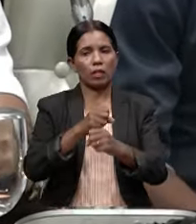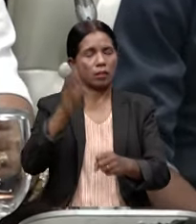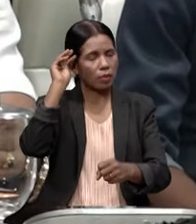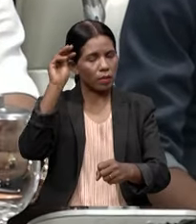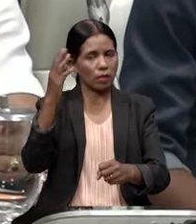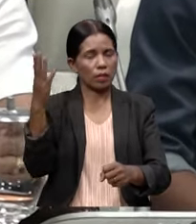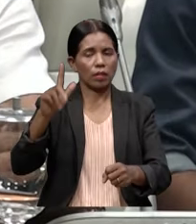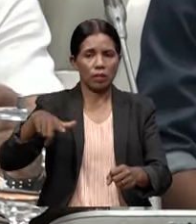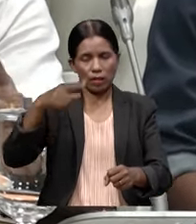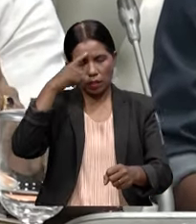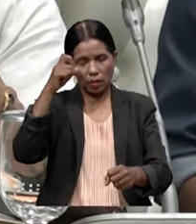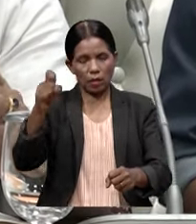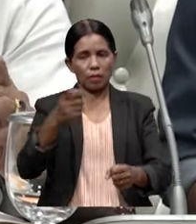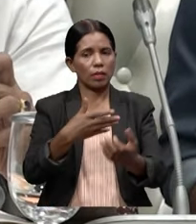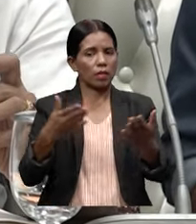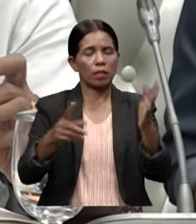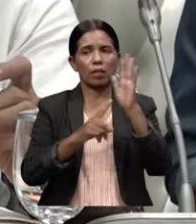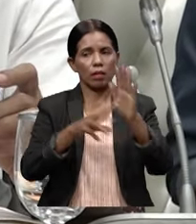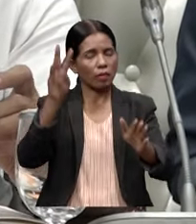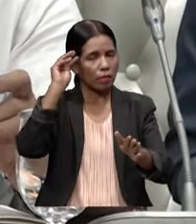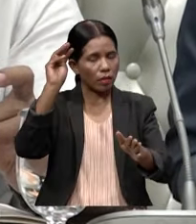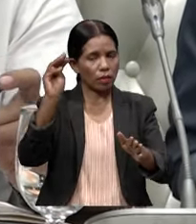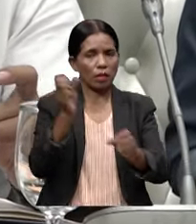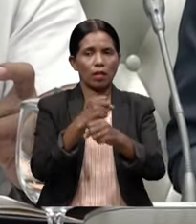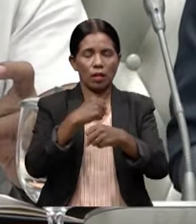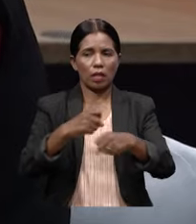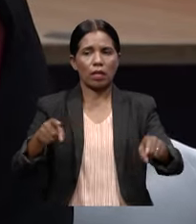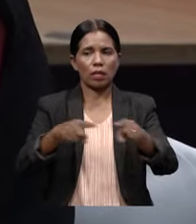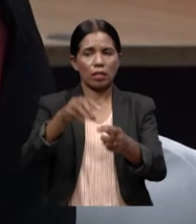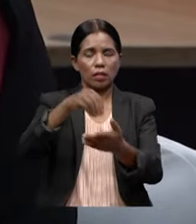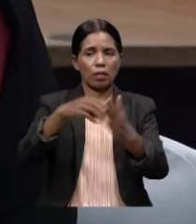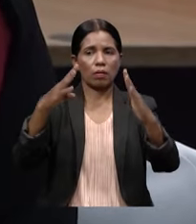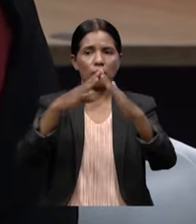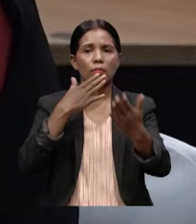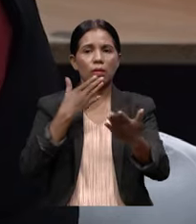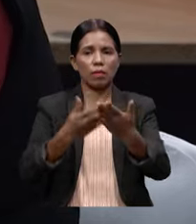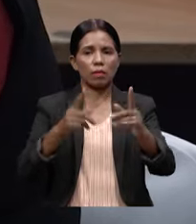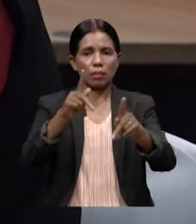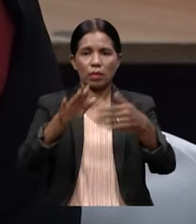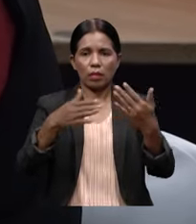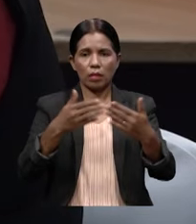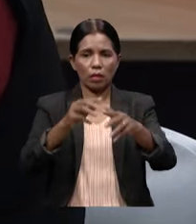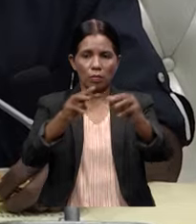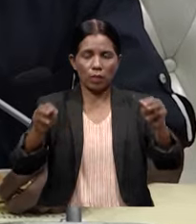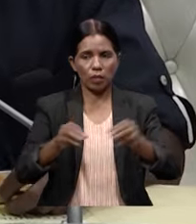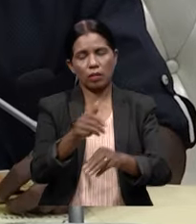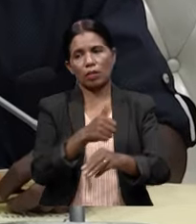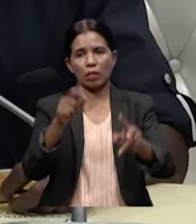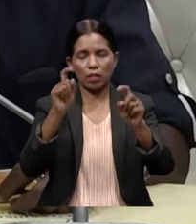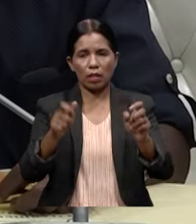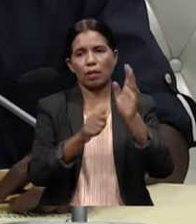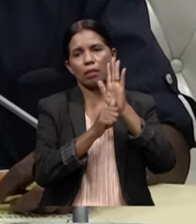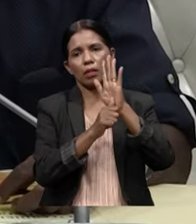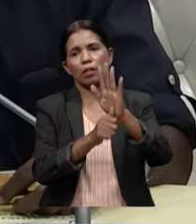refere tarde também obra hira que nebe mac ministério ne cria nessa coloca uma digno ba comunidade sira e a município balun tem que